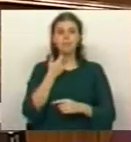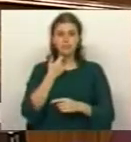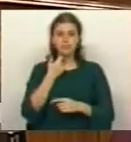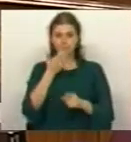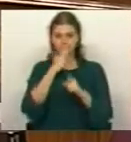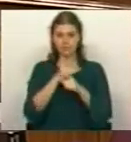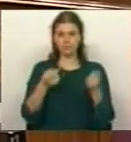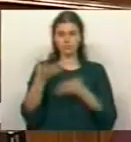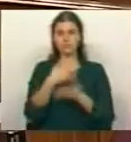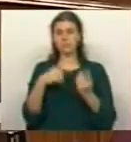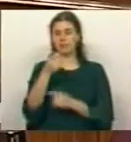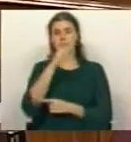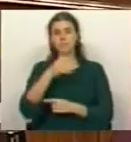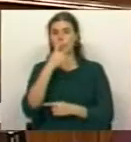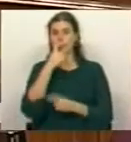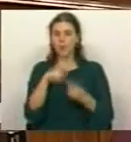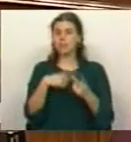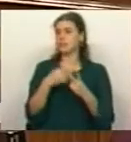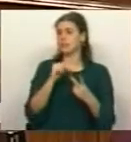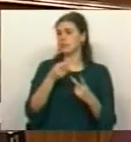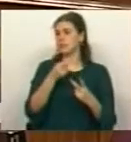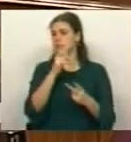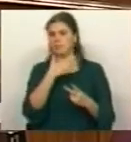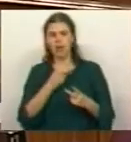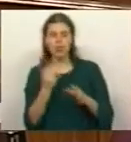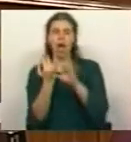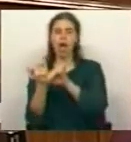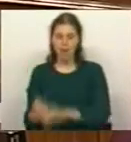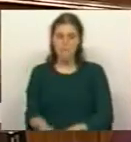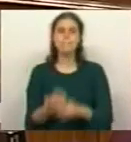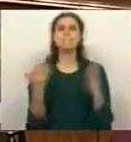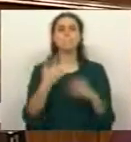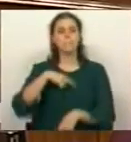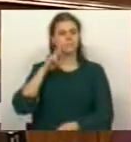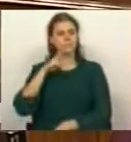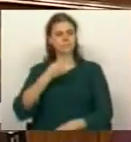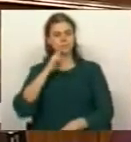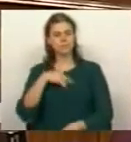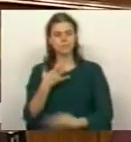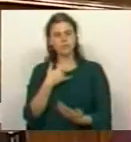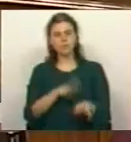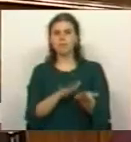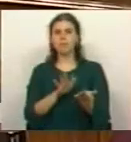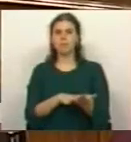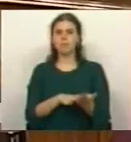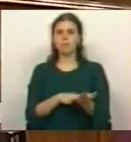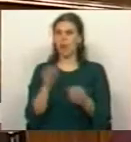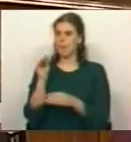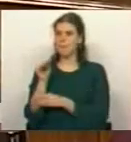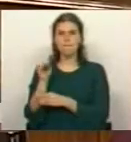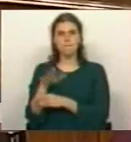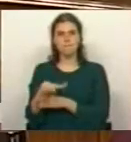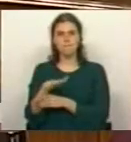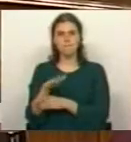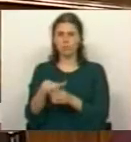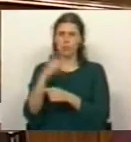seja a negociação de taxas de juros, spreads e outros encargos. Estamos assim perante mais uma evidência que a banca, mesmo em